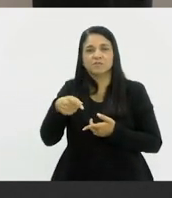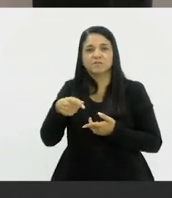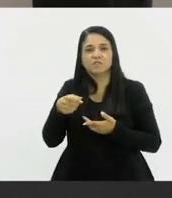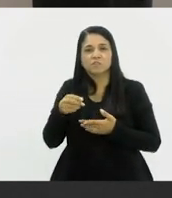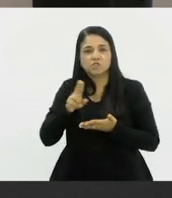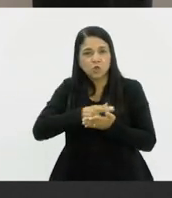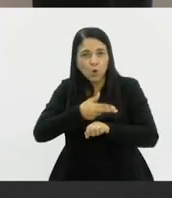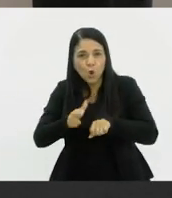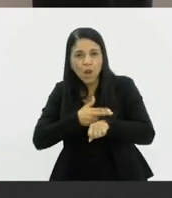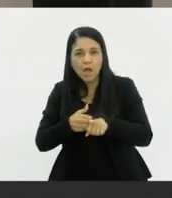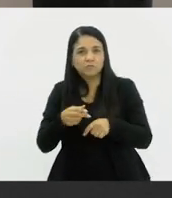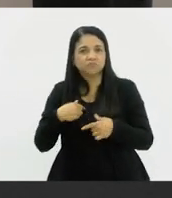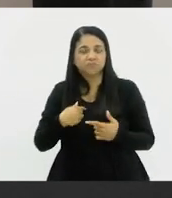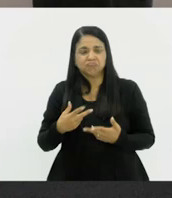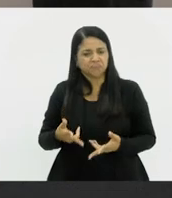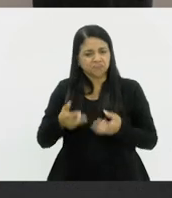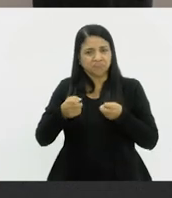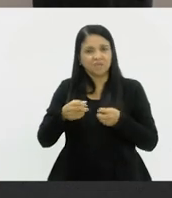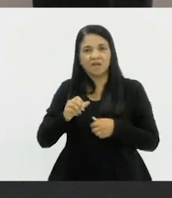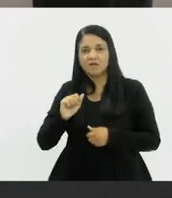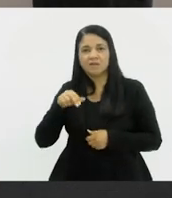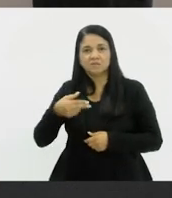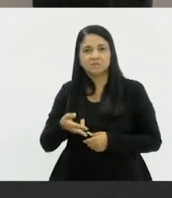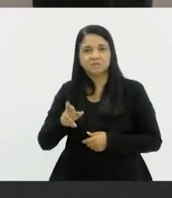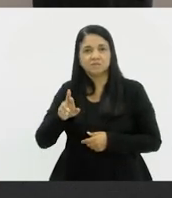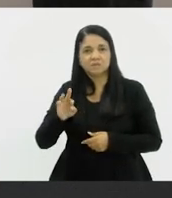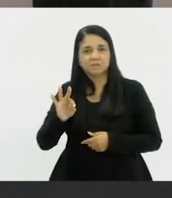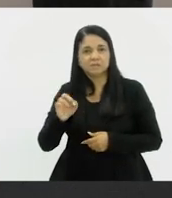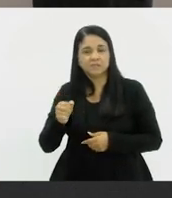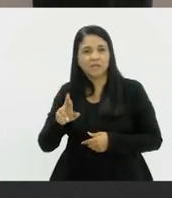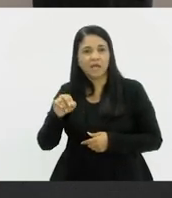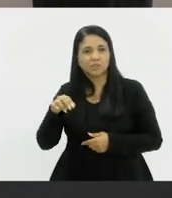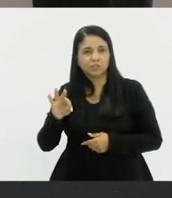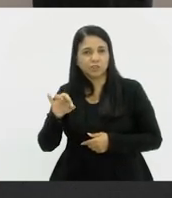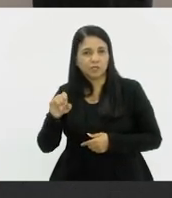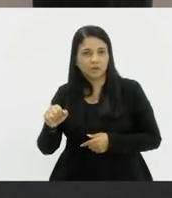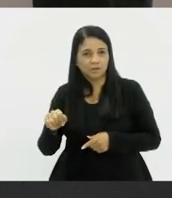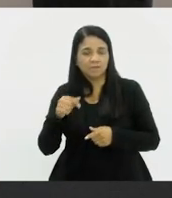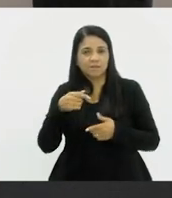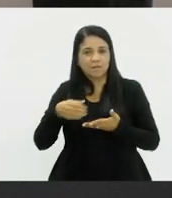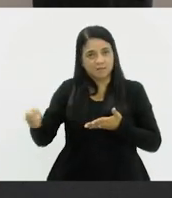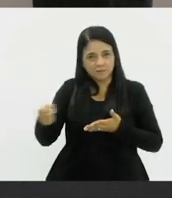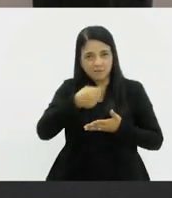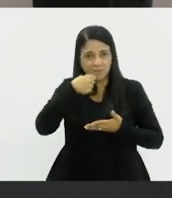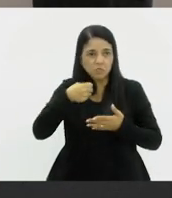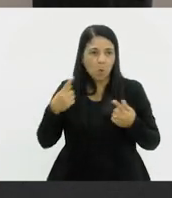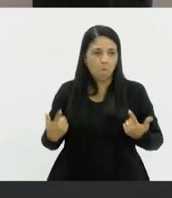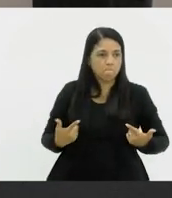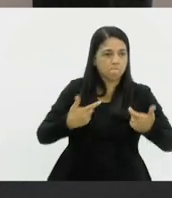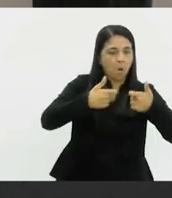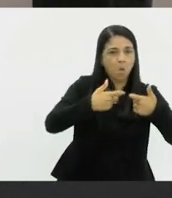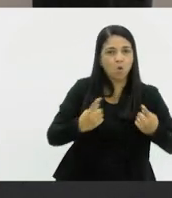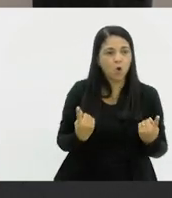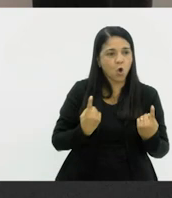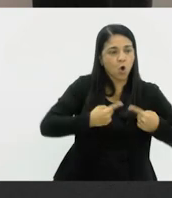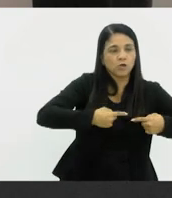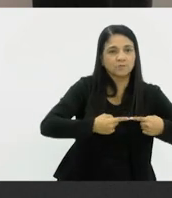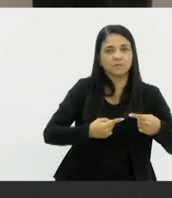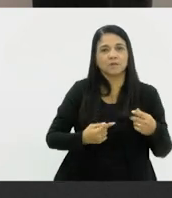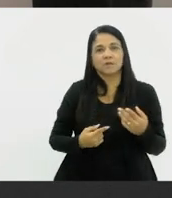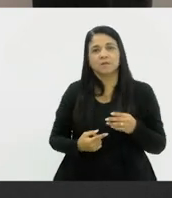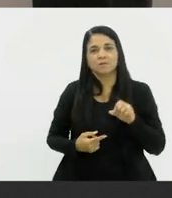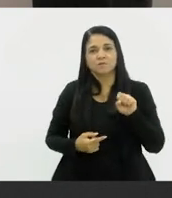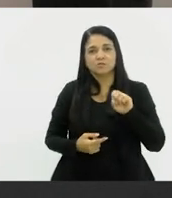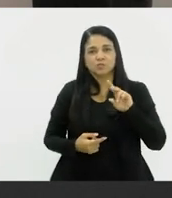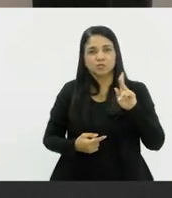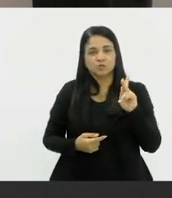né guerreando e usando armas de guerra contra a escol ou contra Heineken né a gente não